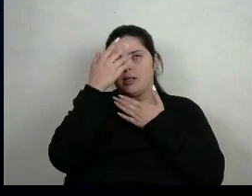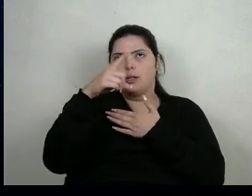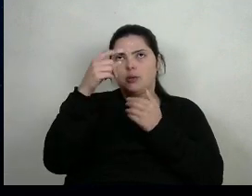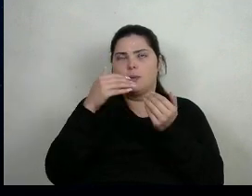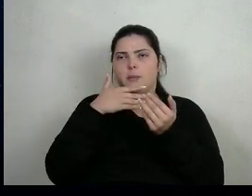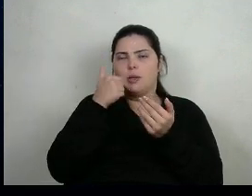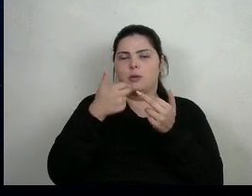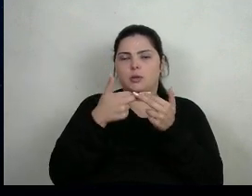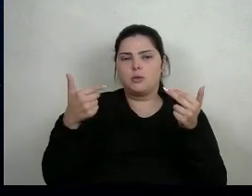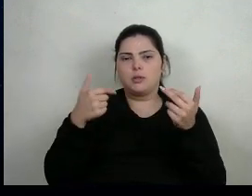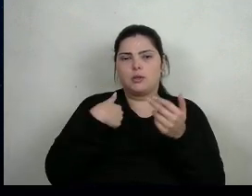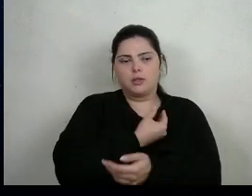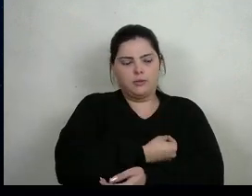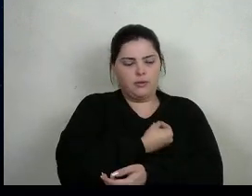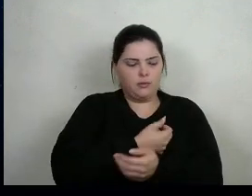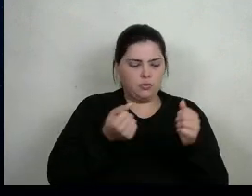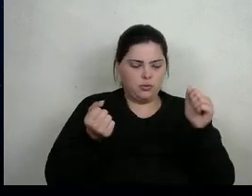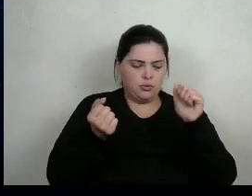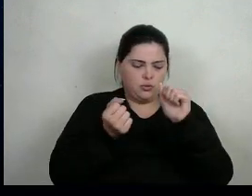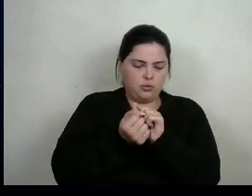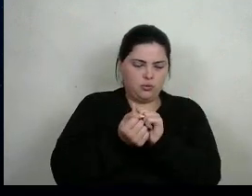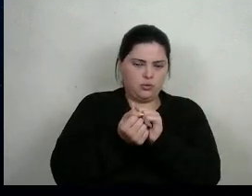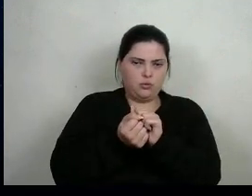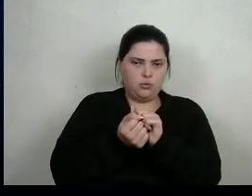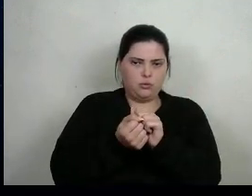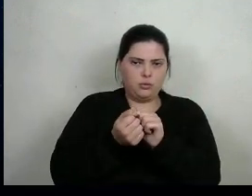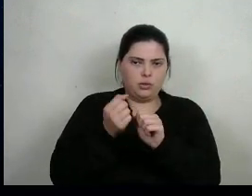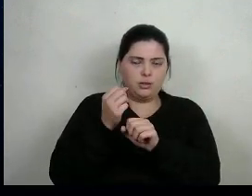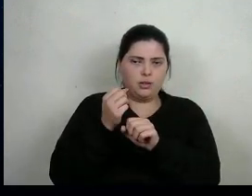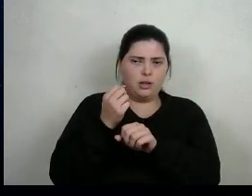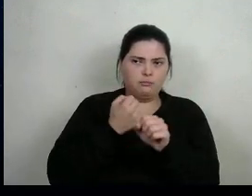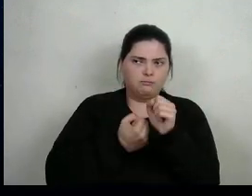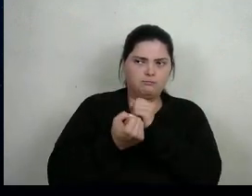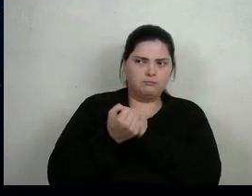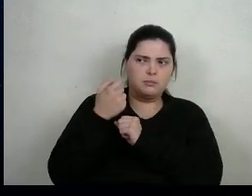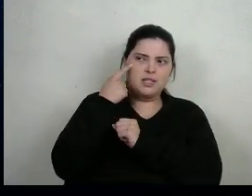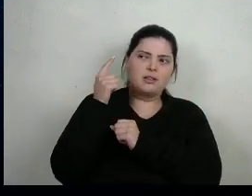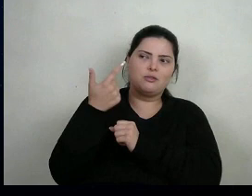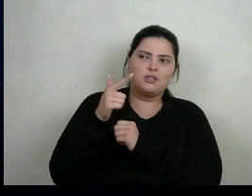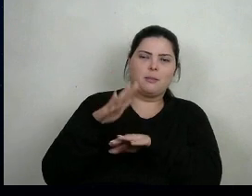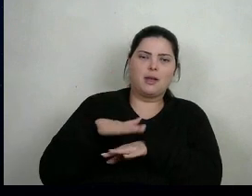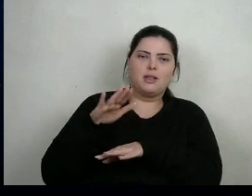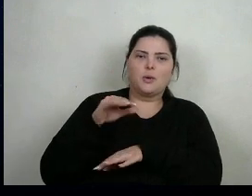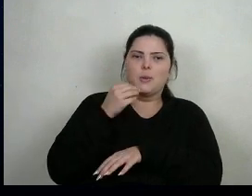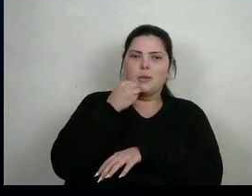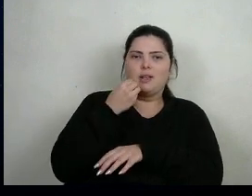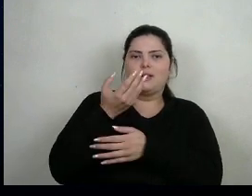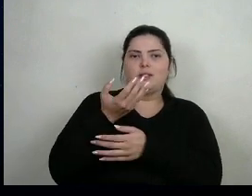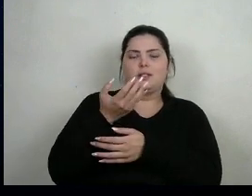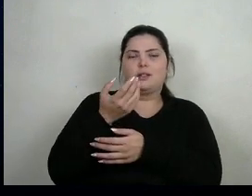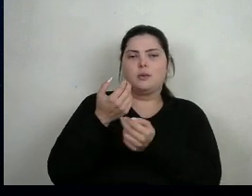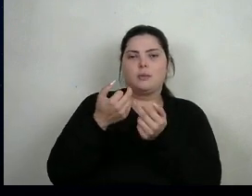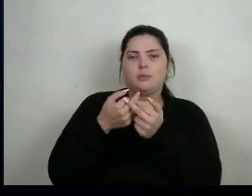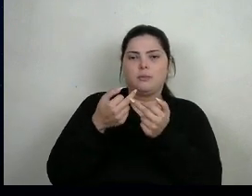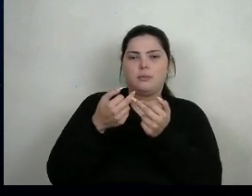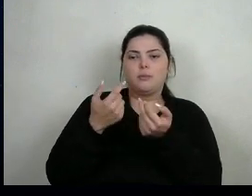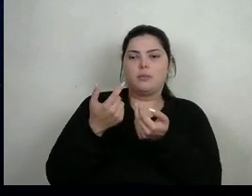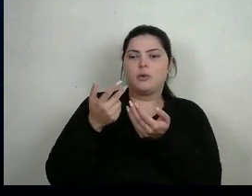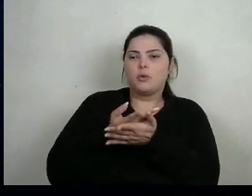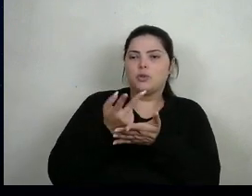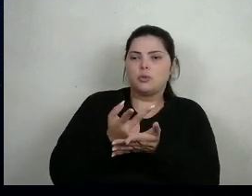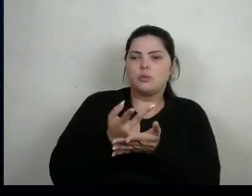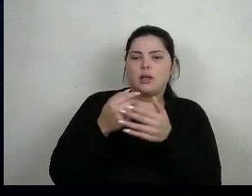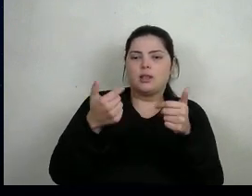estar aqui juntos hoje há alguns anos a gente não podia nem pensar nessa possibilidade mas se tem uma coisa que veio para ficar é o trabalho